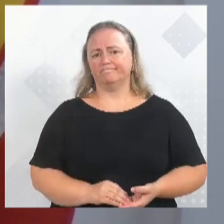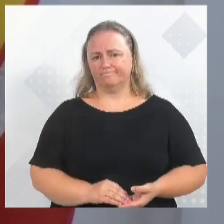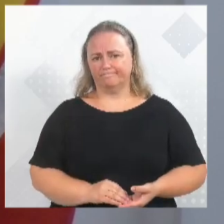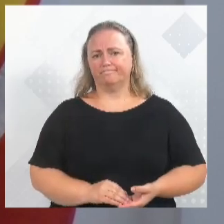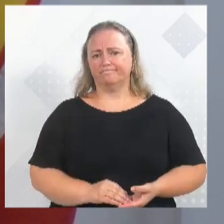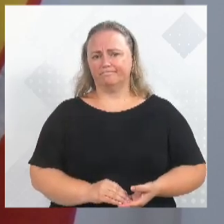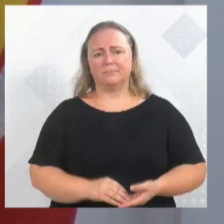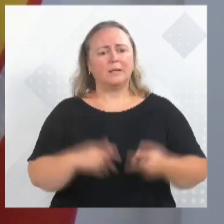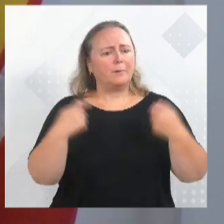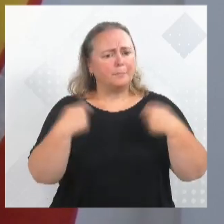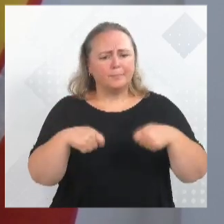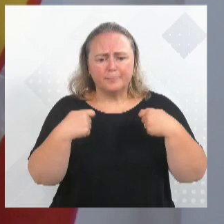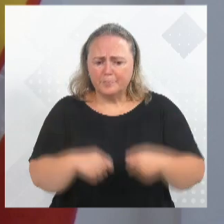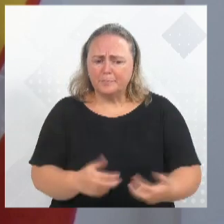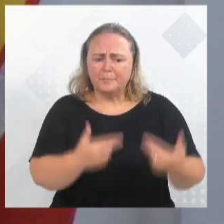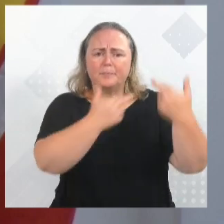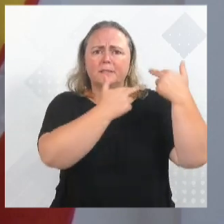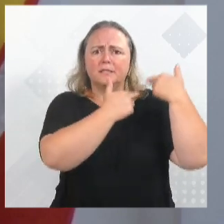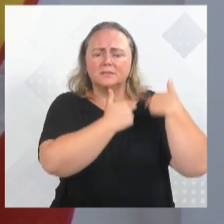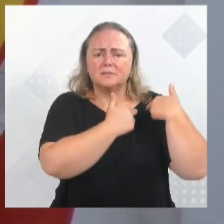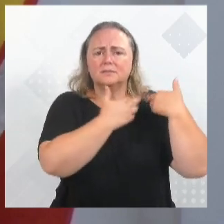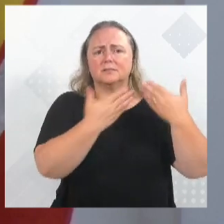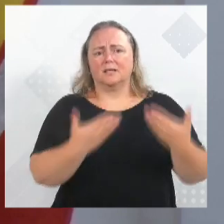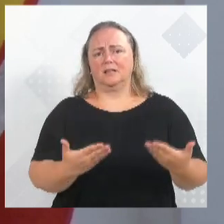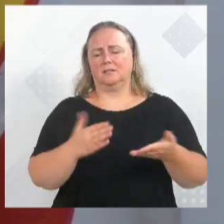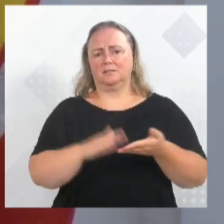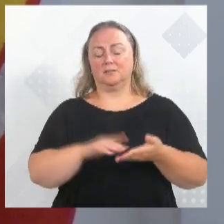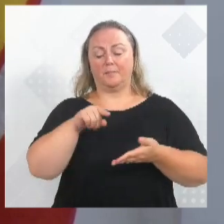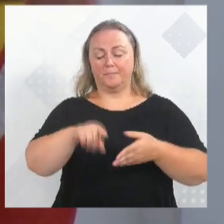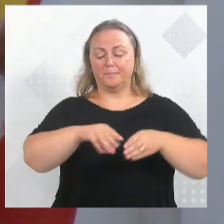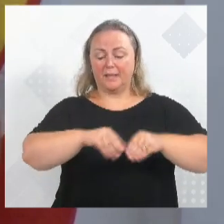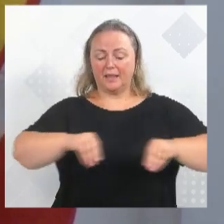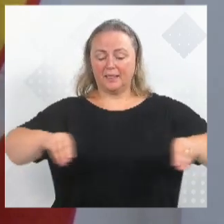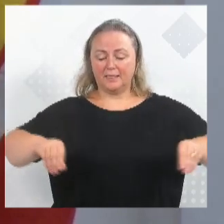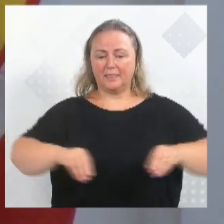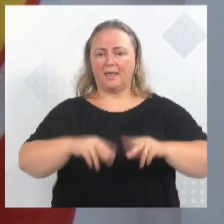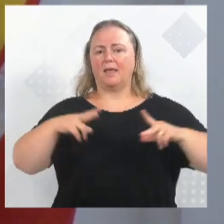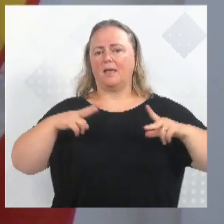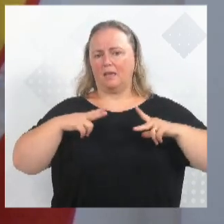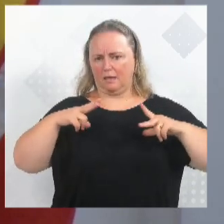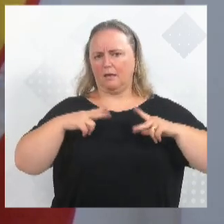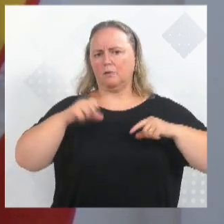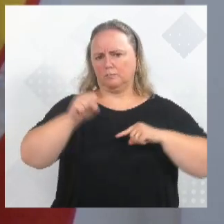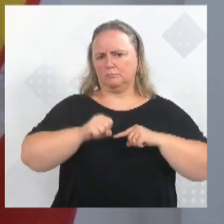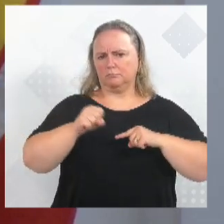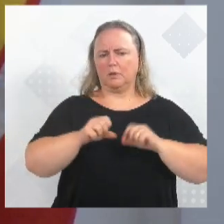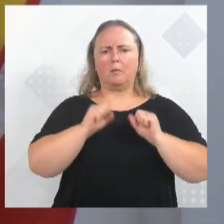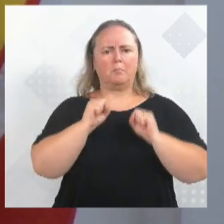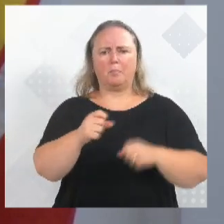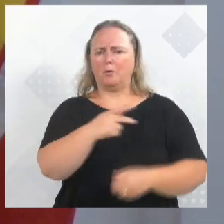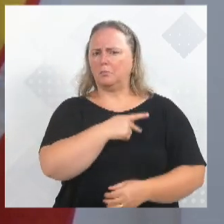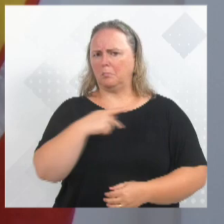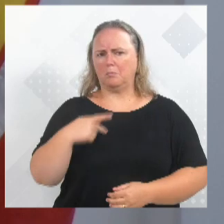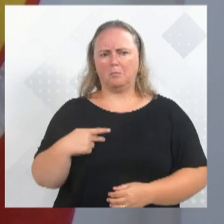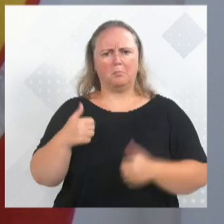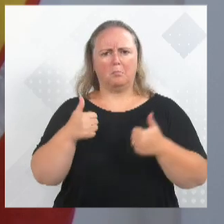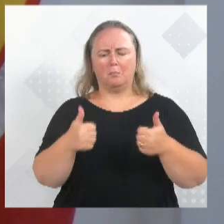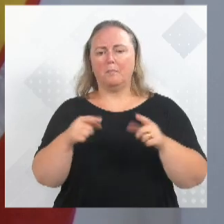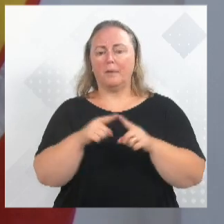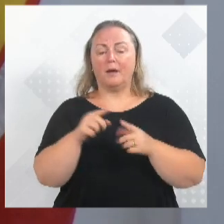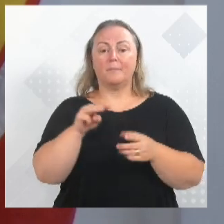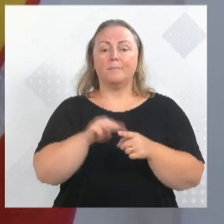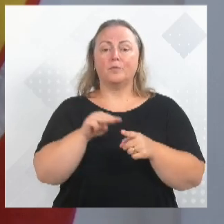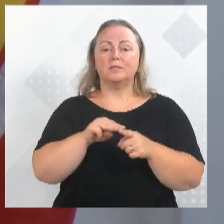ter essa responsabilidade Esse é um terreno eu creio que deve ser um terreno particular pode ser público mas o município tá fazendo a sua